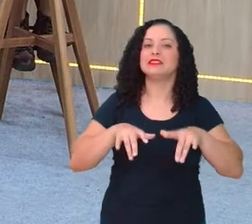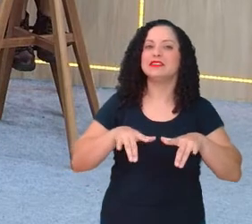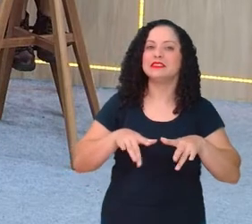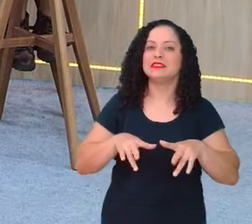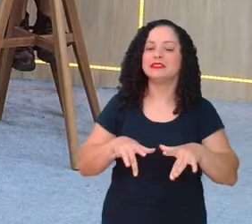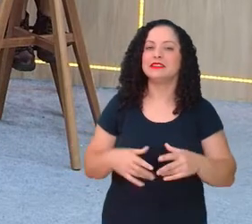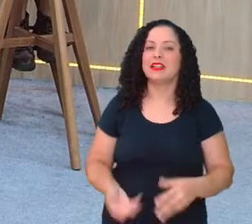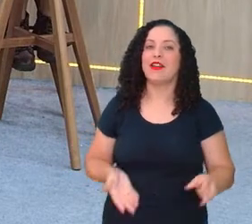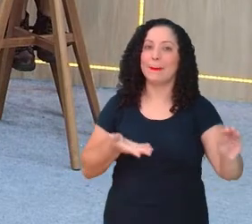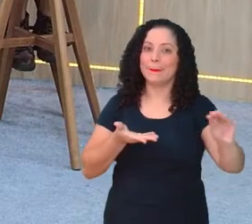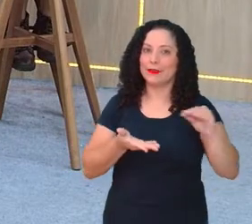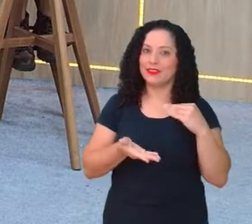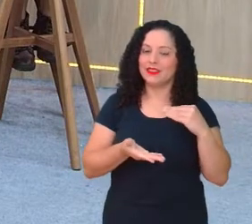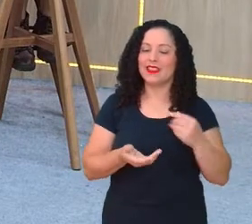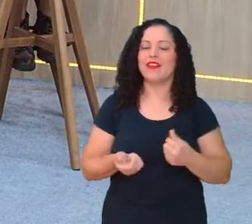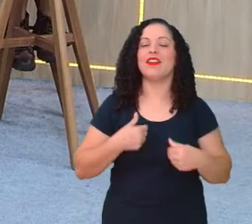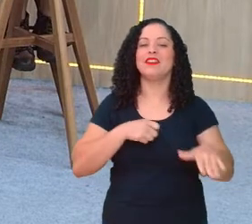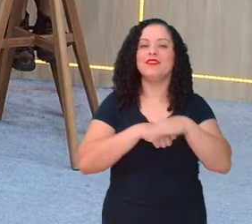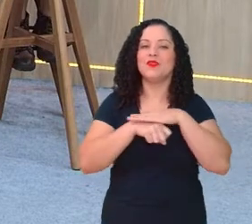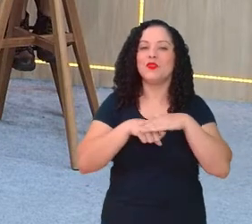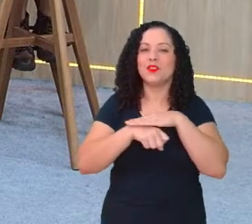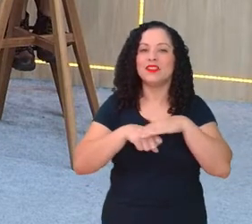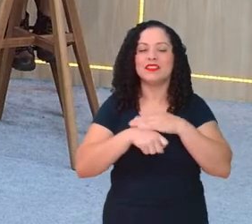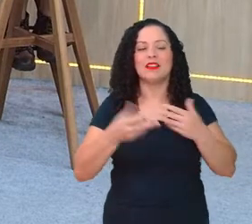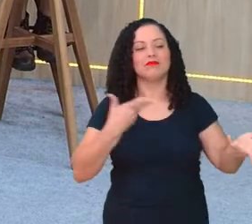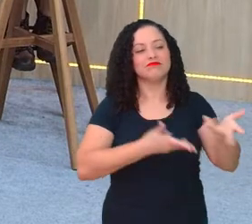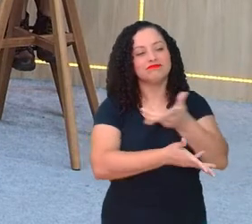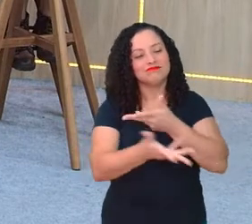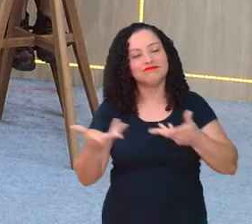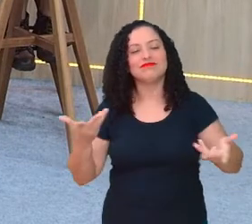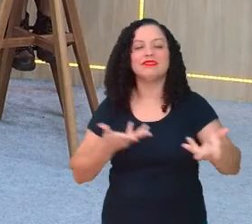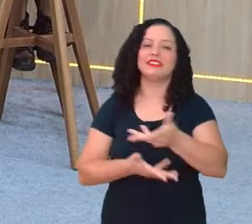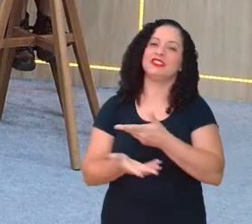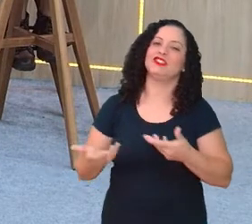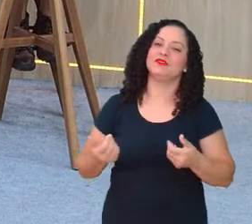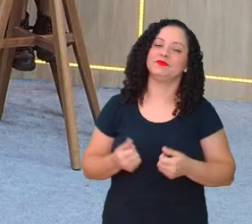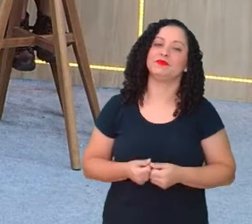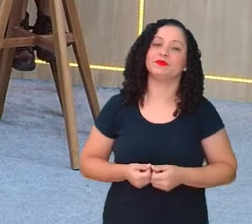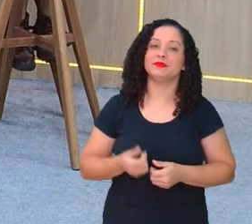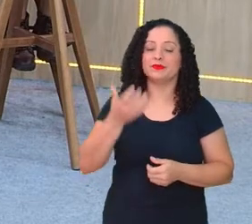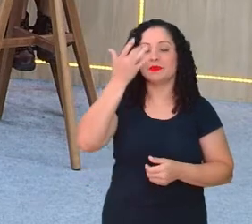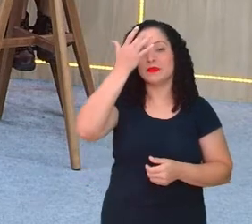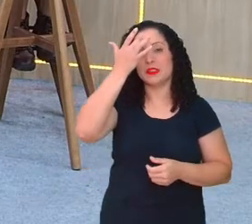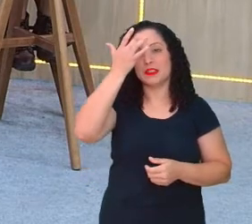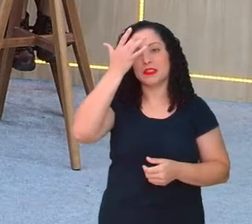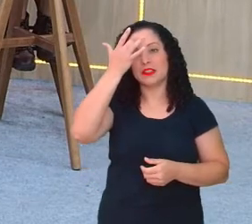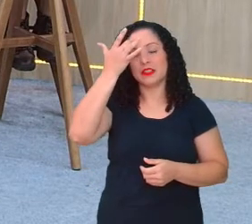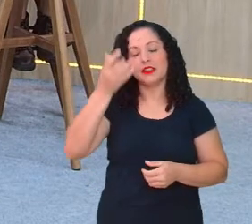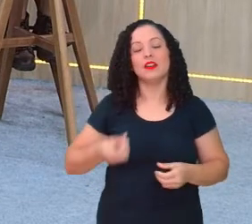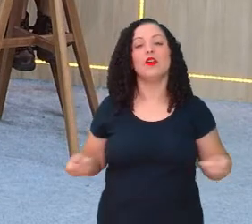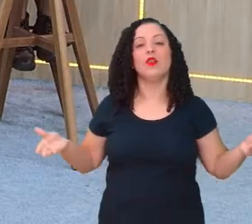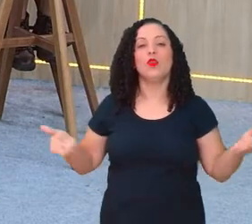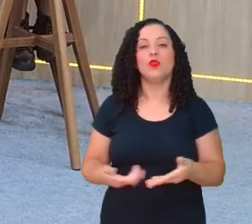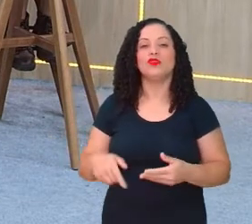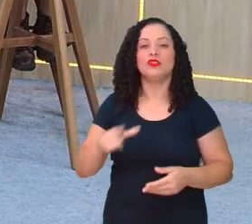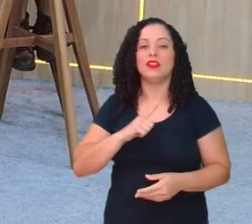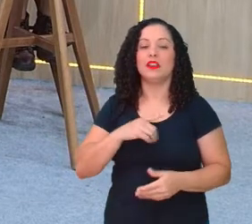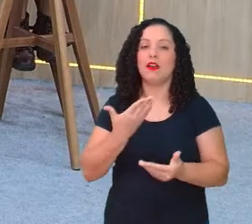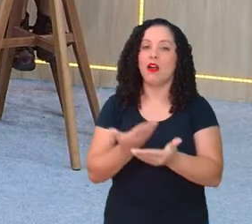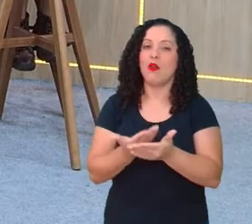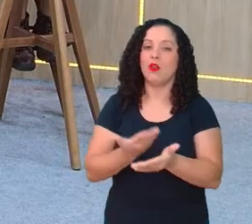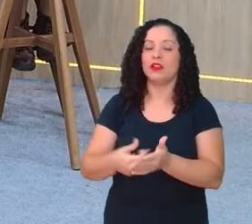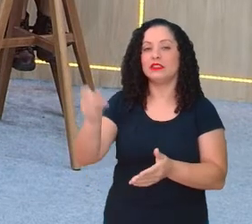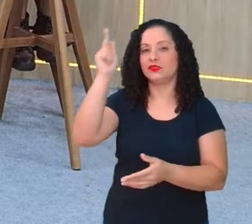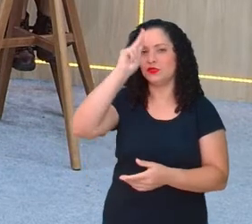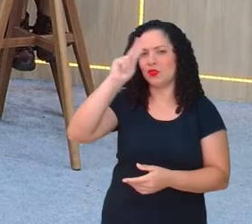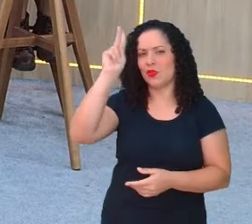para a gente e a gente vai dialogando com vocês. E hoje a gente vai ter mais uma aula de história aqui, né? Onde